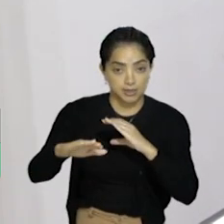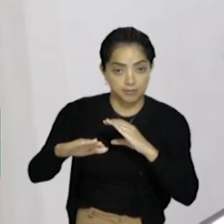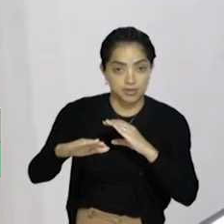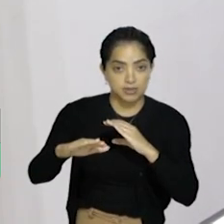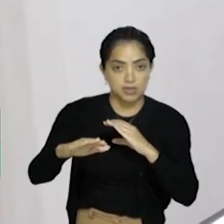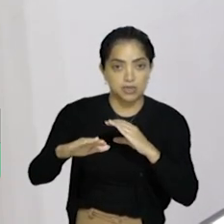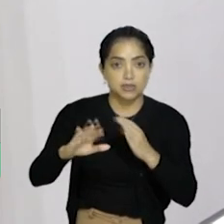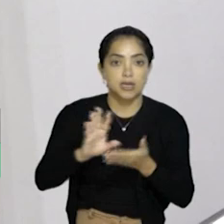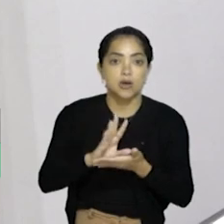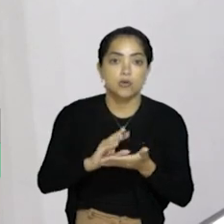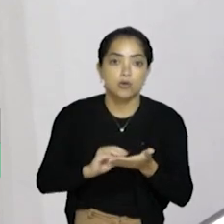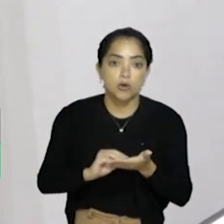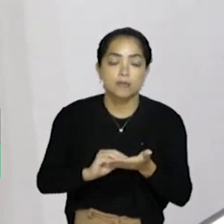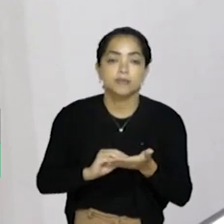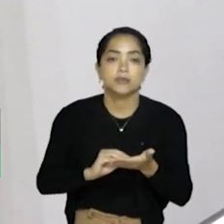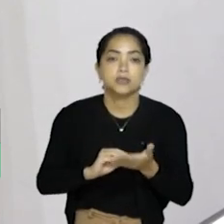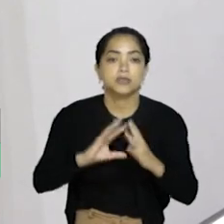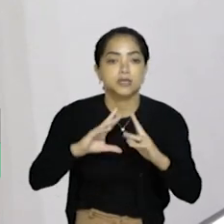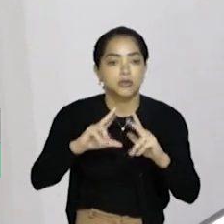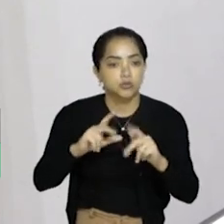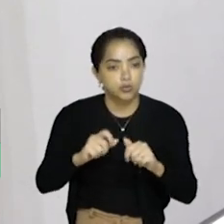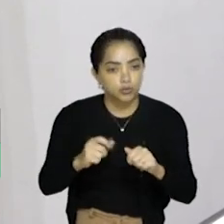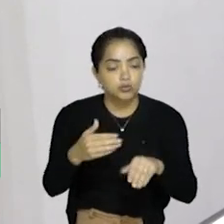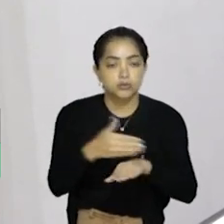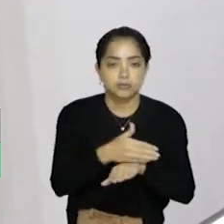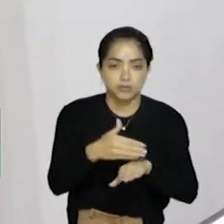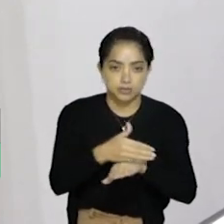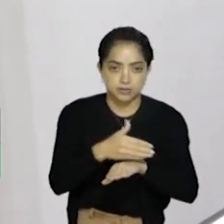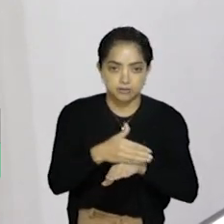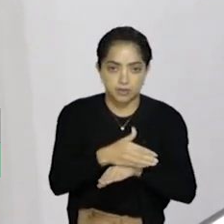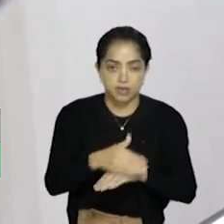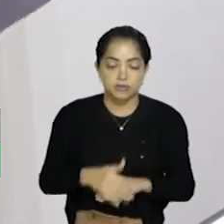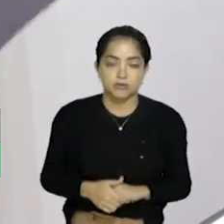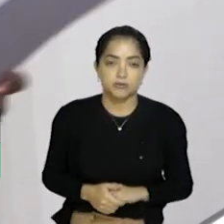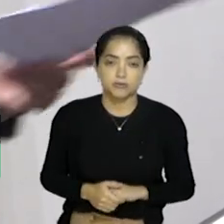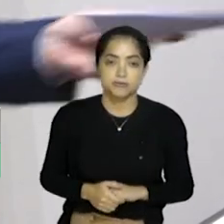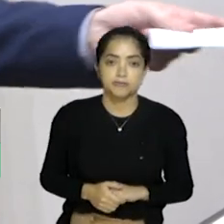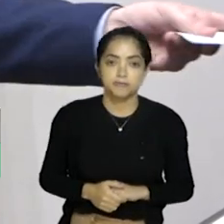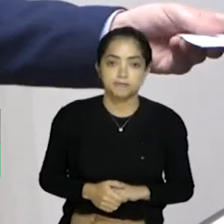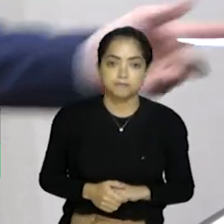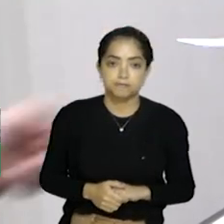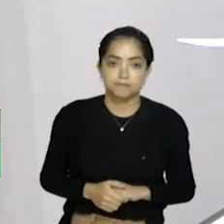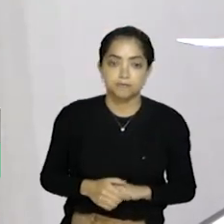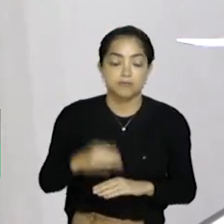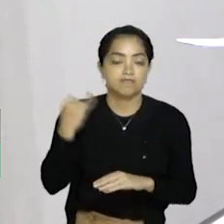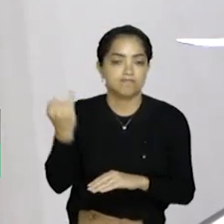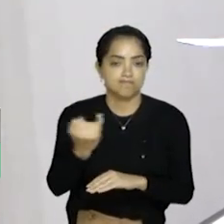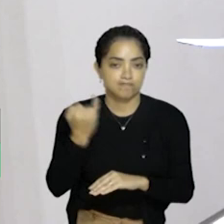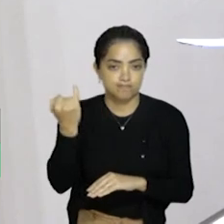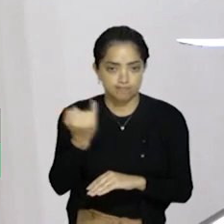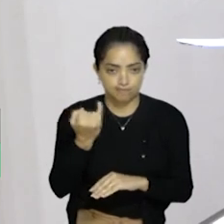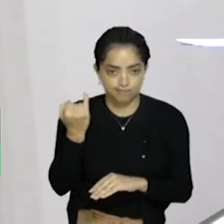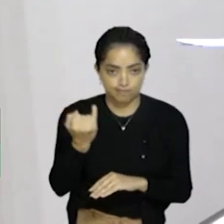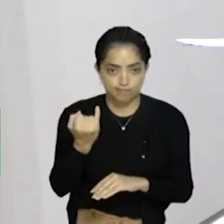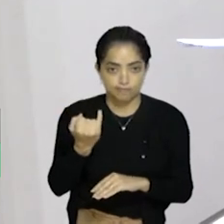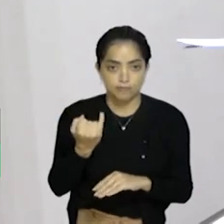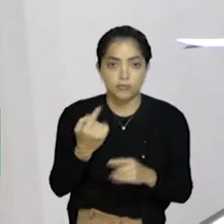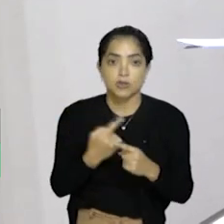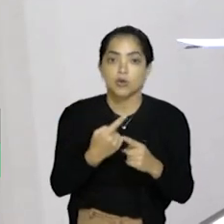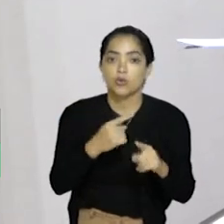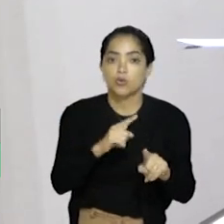cópia a cada um que participou de mais essa importante operação no combate